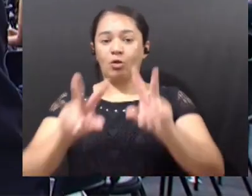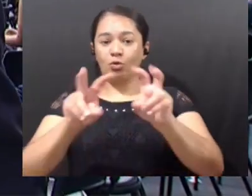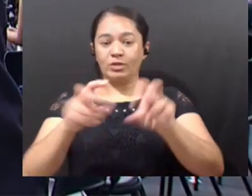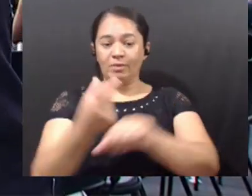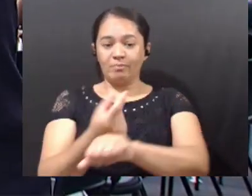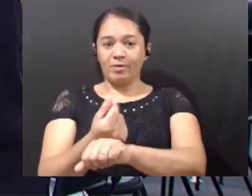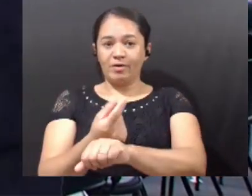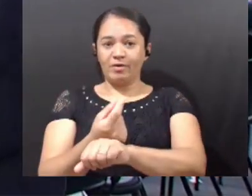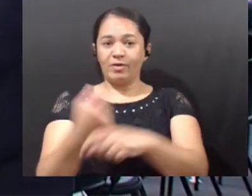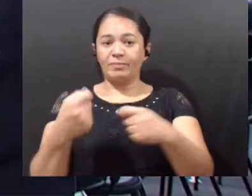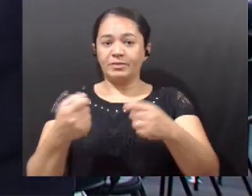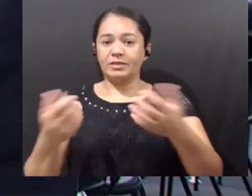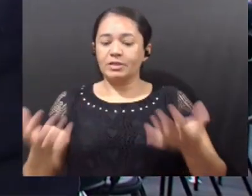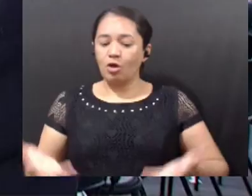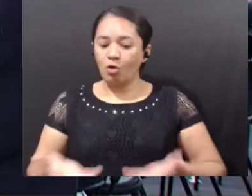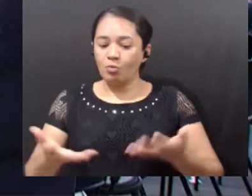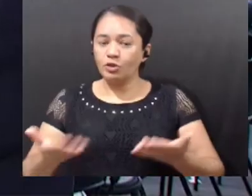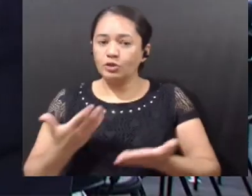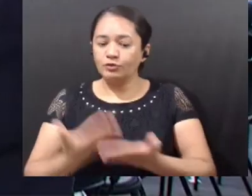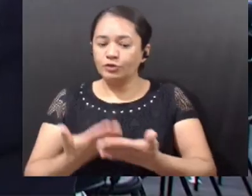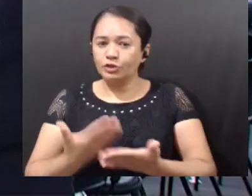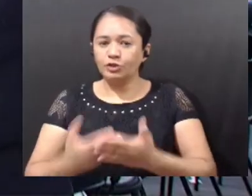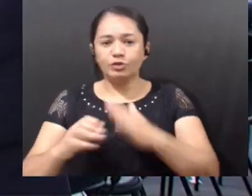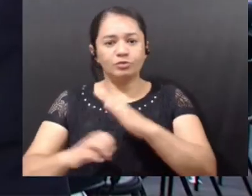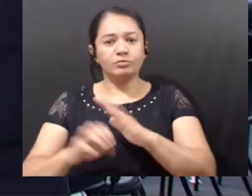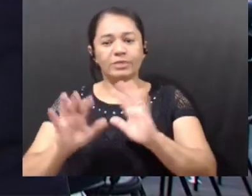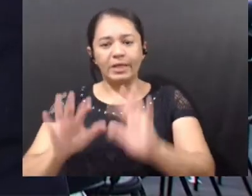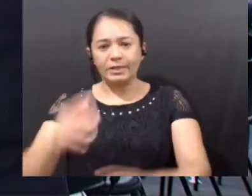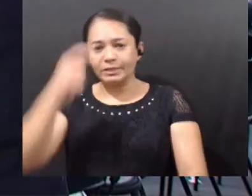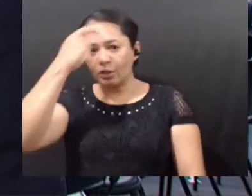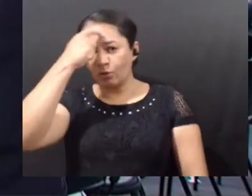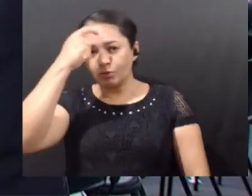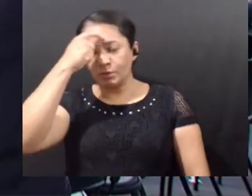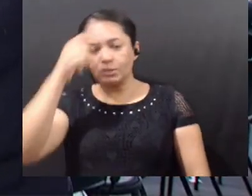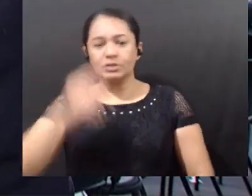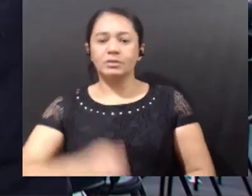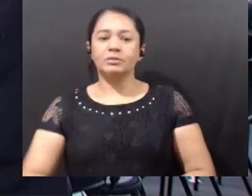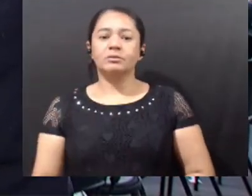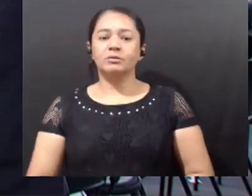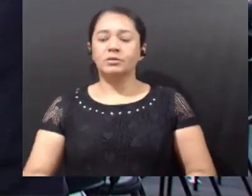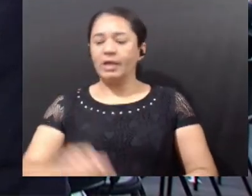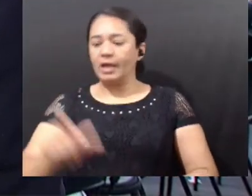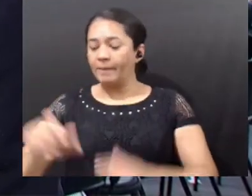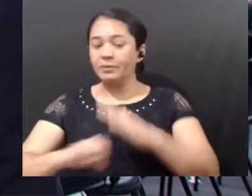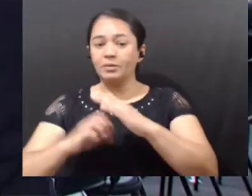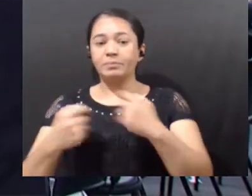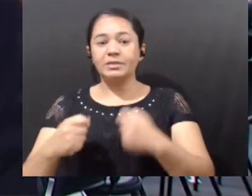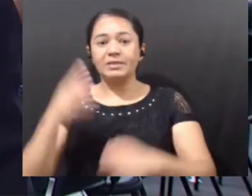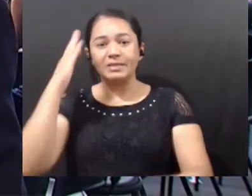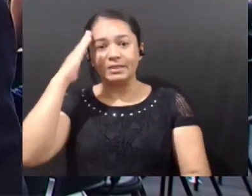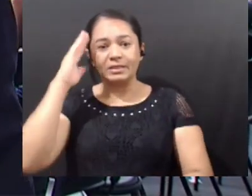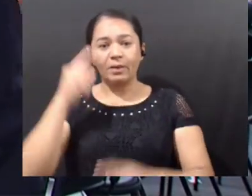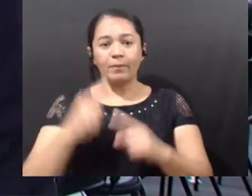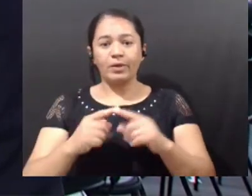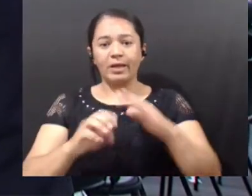estudo do empresário. Essa é a conscientização que eu levo. O empresário precisa entender porque por mais que a empresa tenha entrado numa velocidade já de